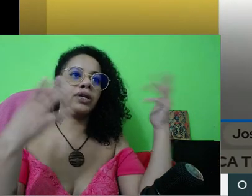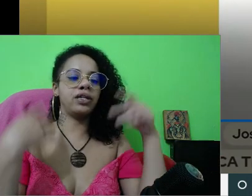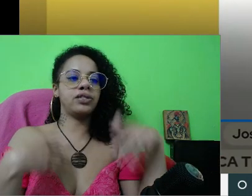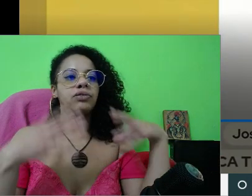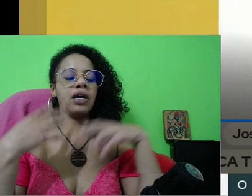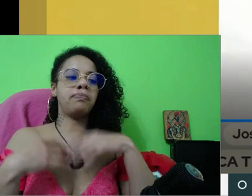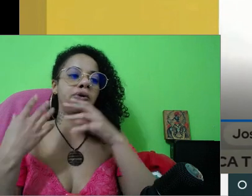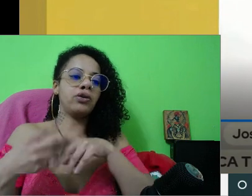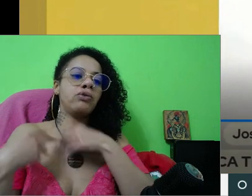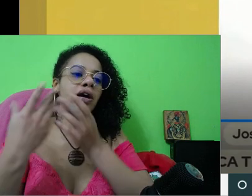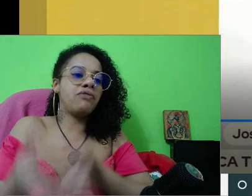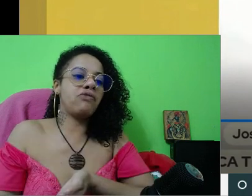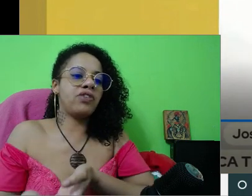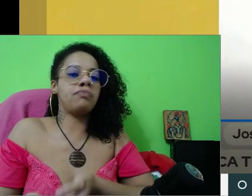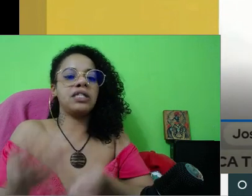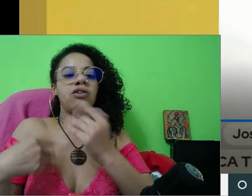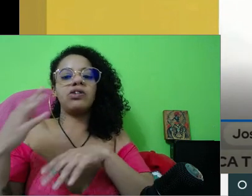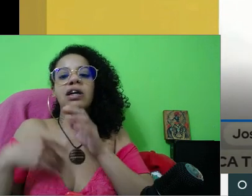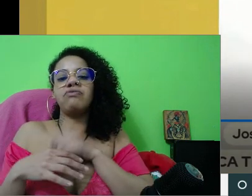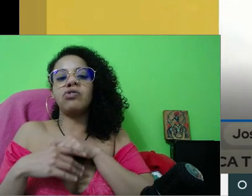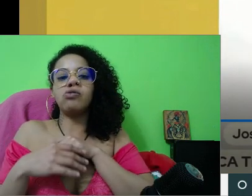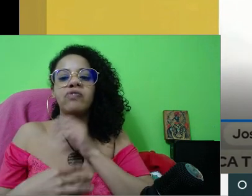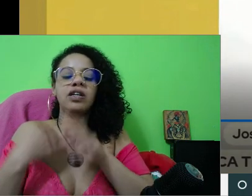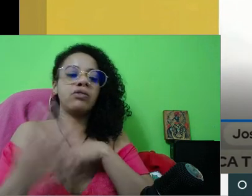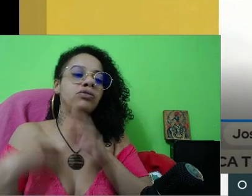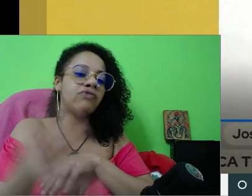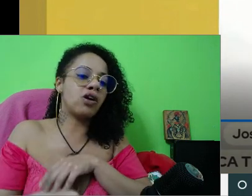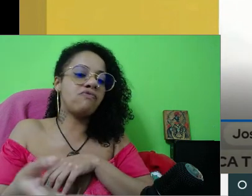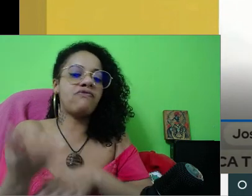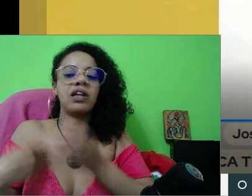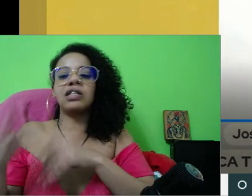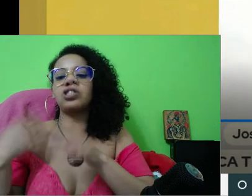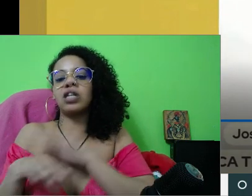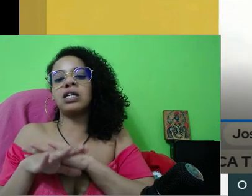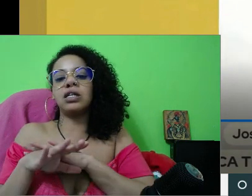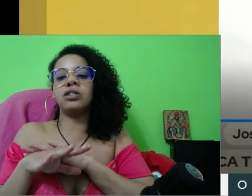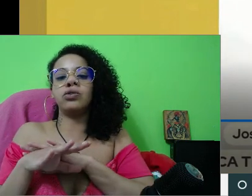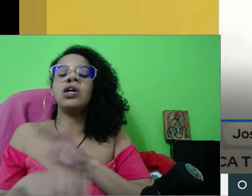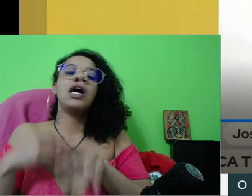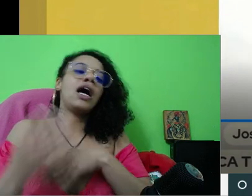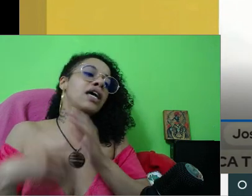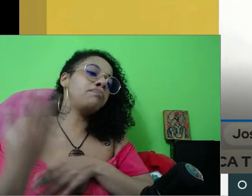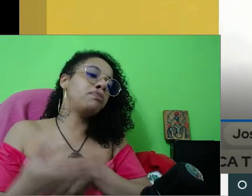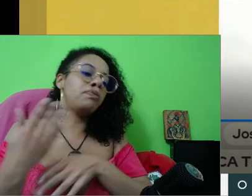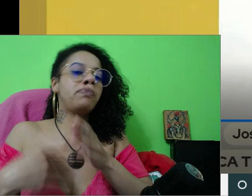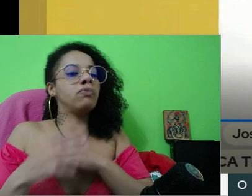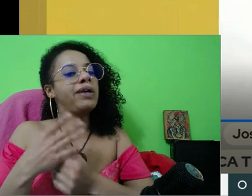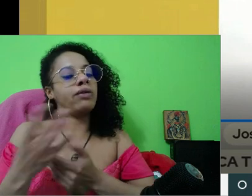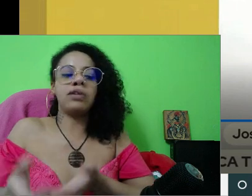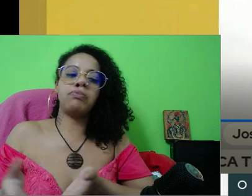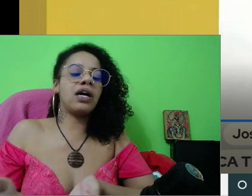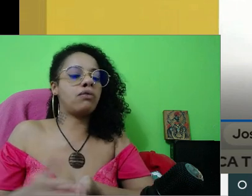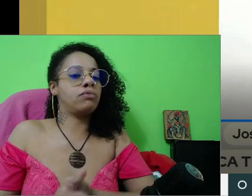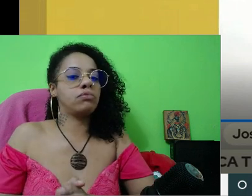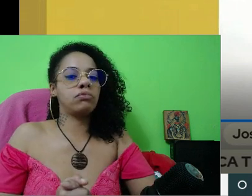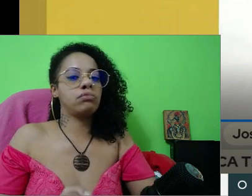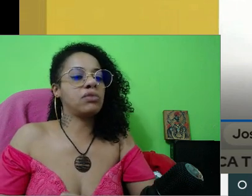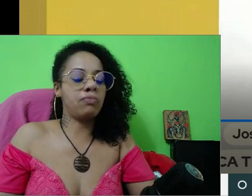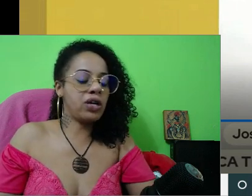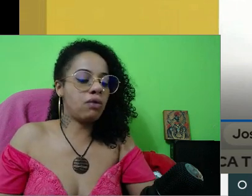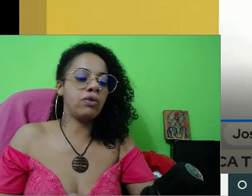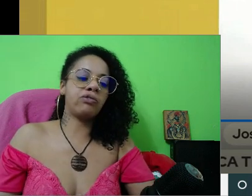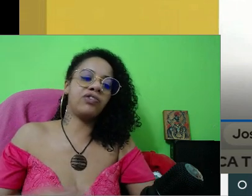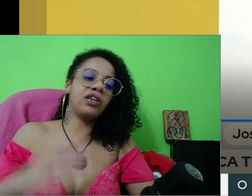lá para o começo né pô eu não quero envolver mas aí eu vou lá envolva e quando envolve fala que tá te atacando aí meu na moral